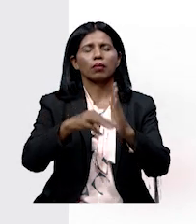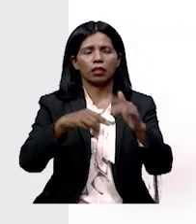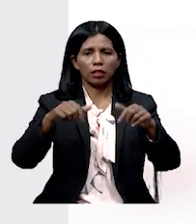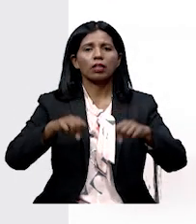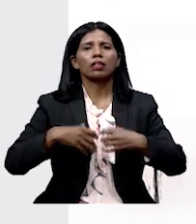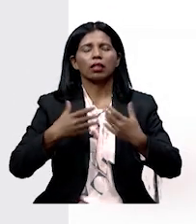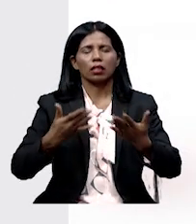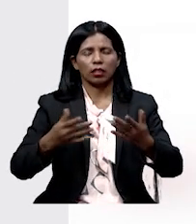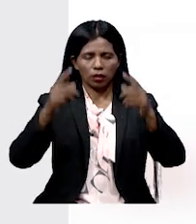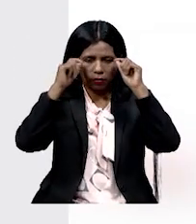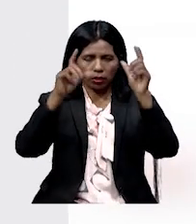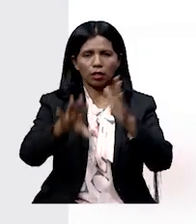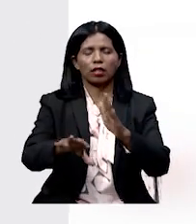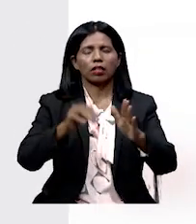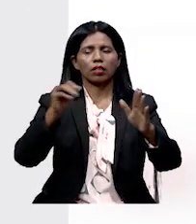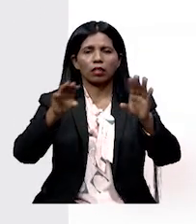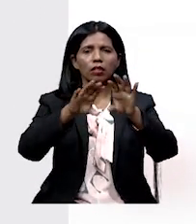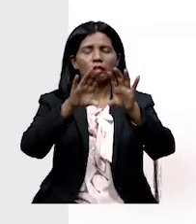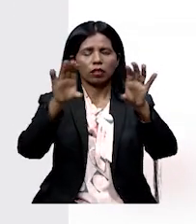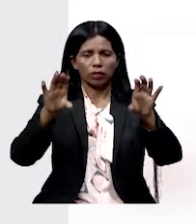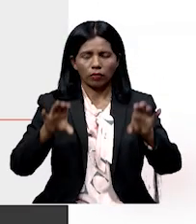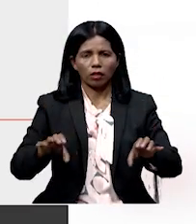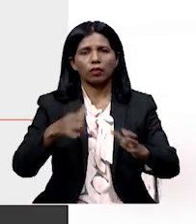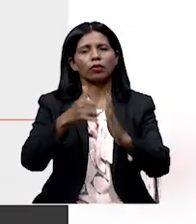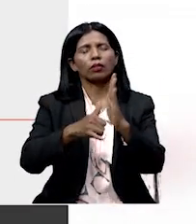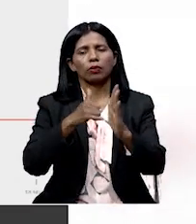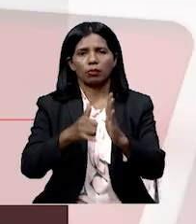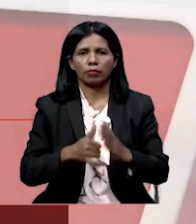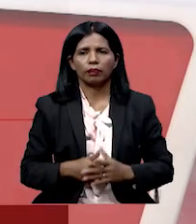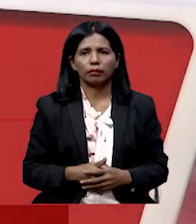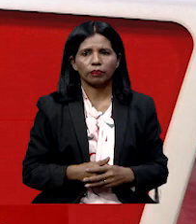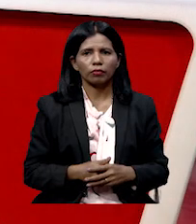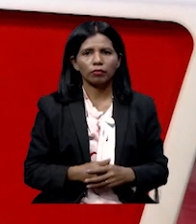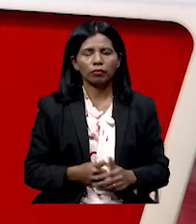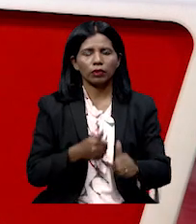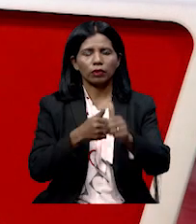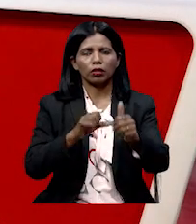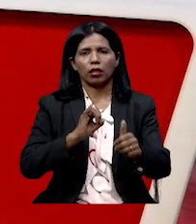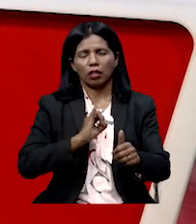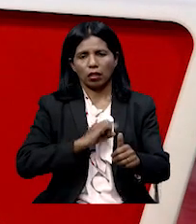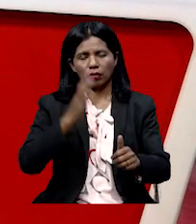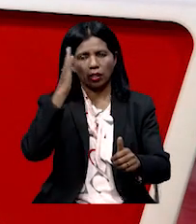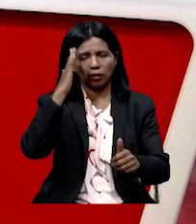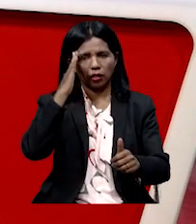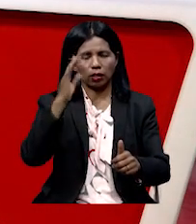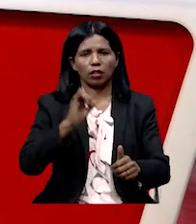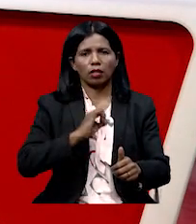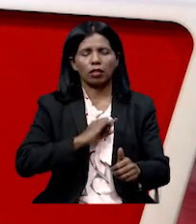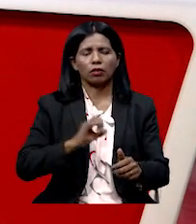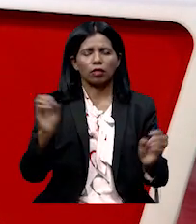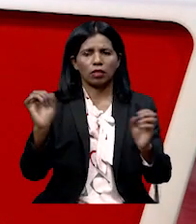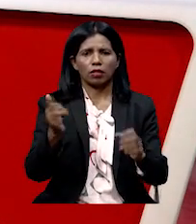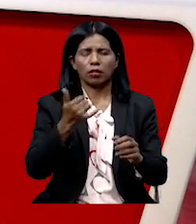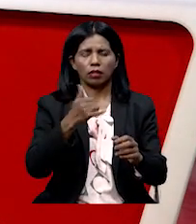Leste mak hetan ona reconhecimento si YouTube tu editor nere. Tuir hau nia hatene se hau la sala